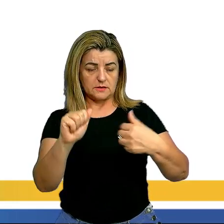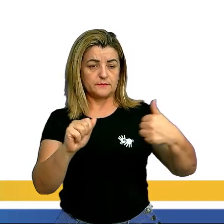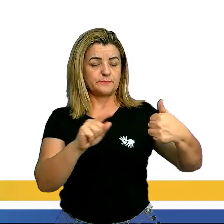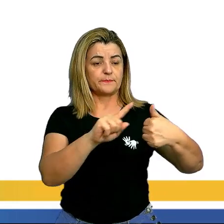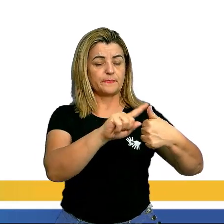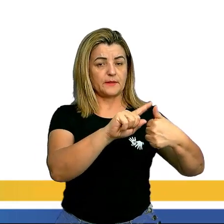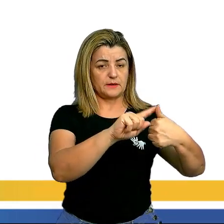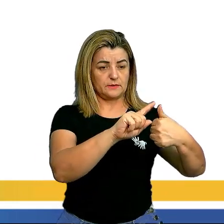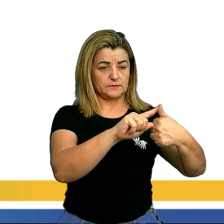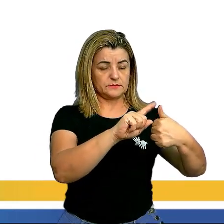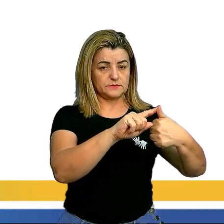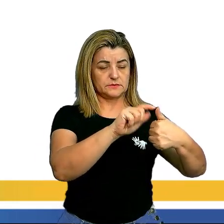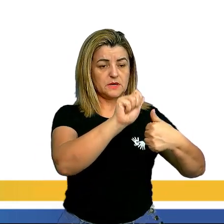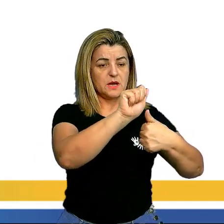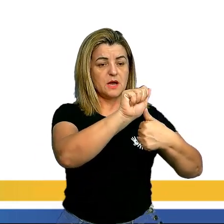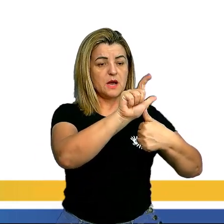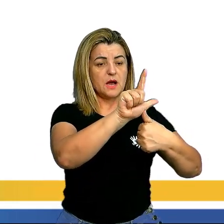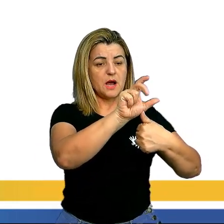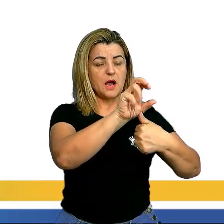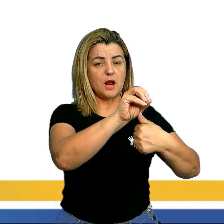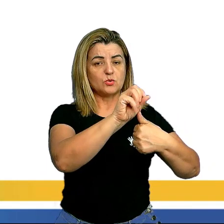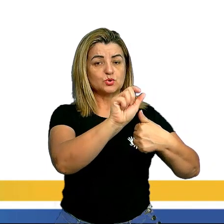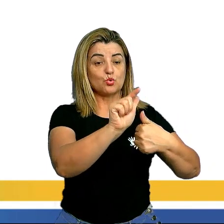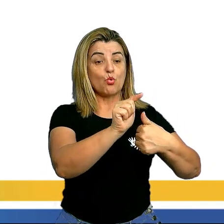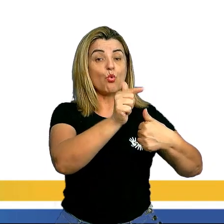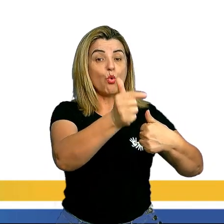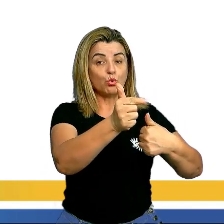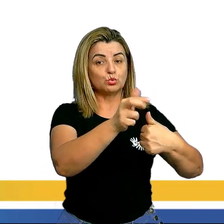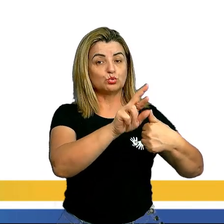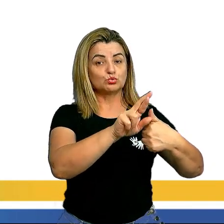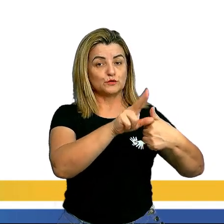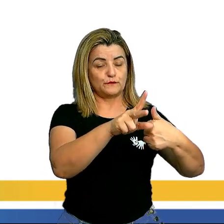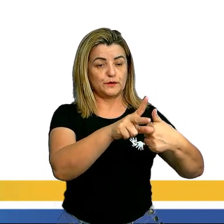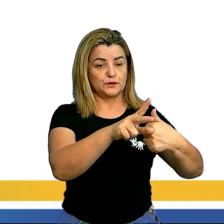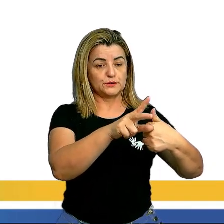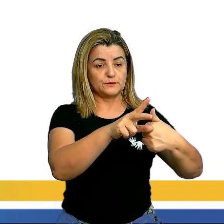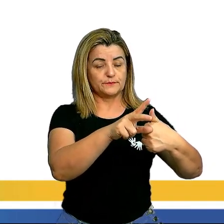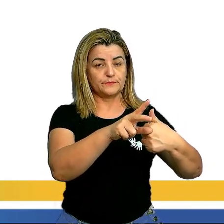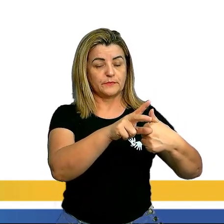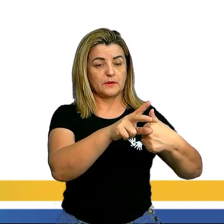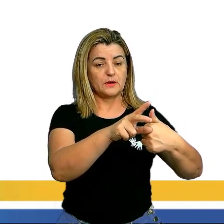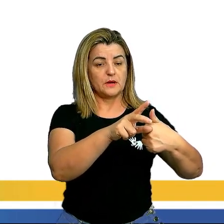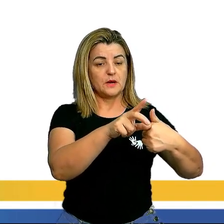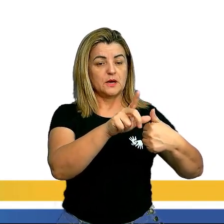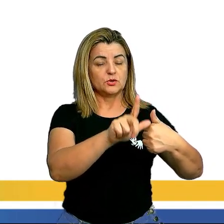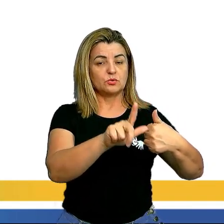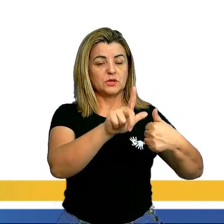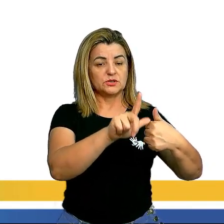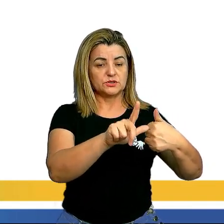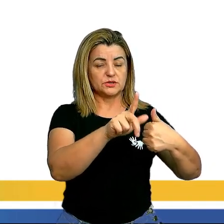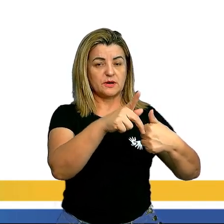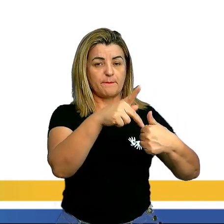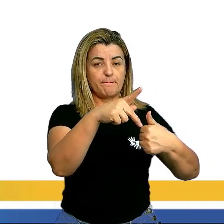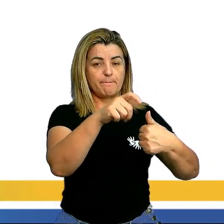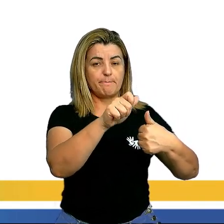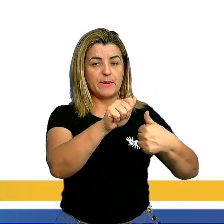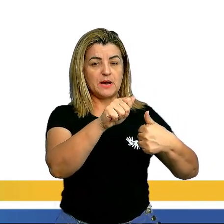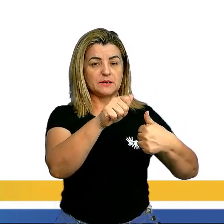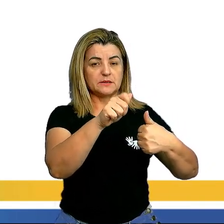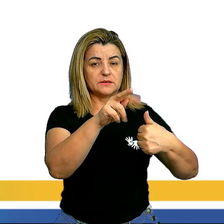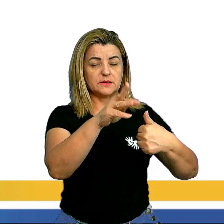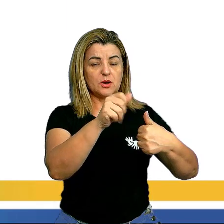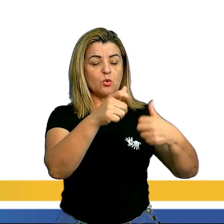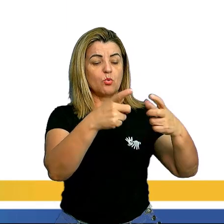do grego allos, que quer dizer outro, que quer dizer diferente, e do latim pátria, que quer dizer lugar de